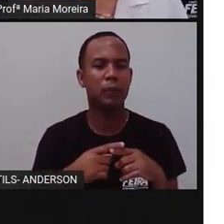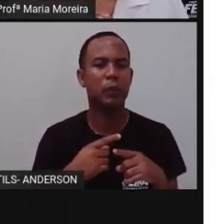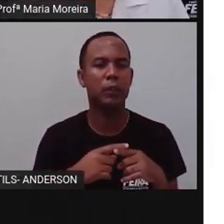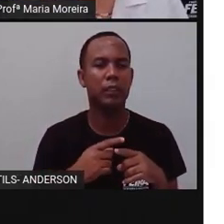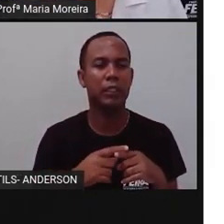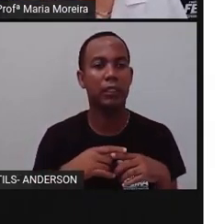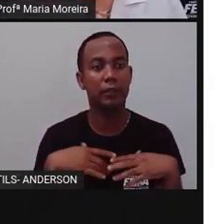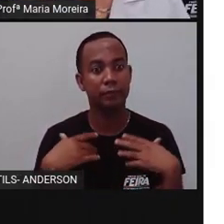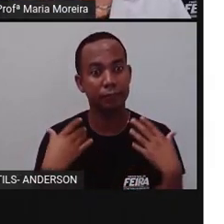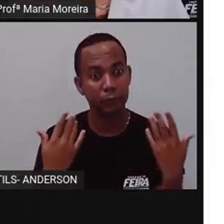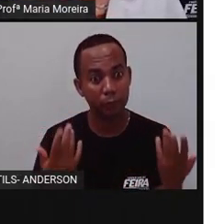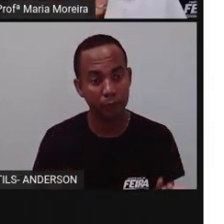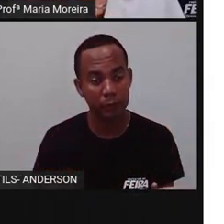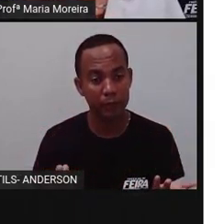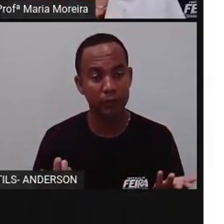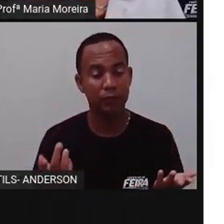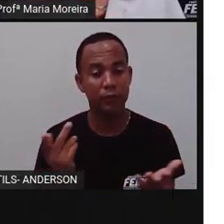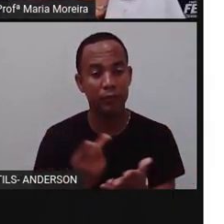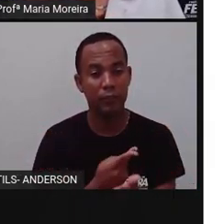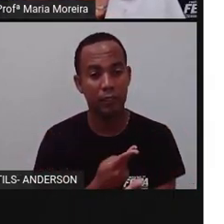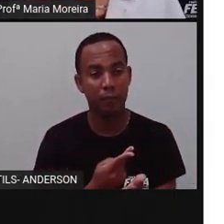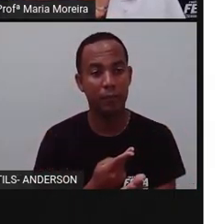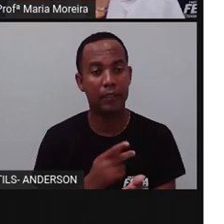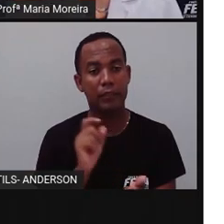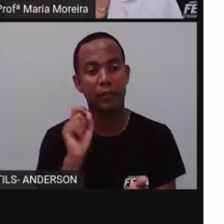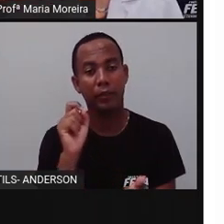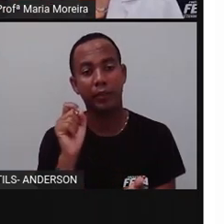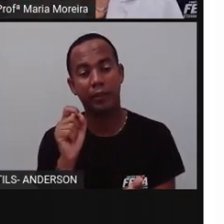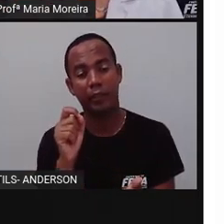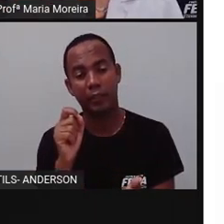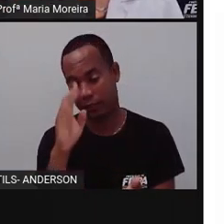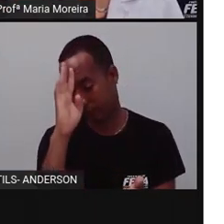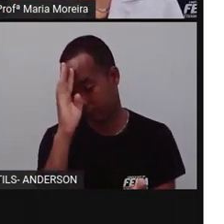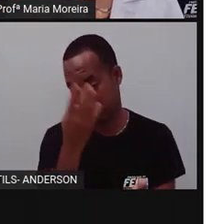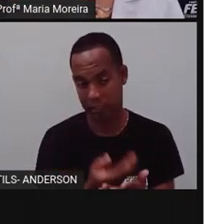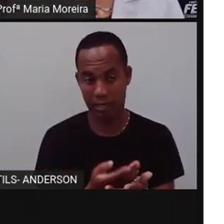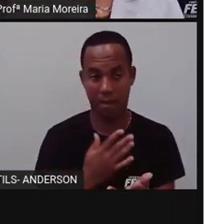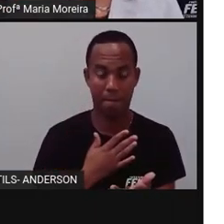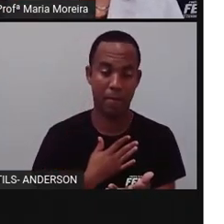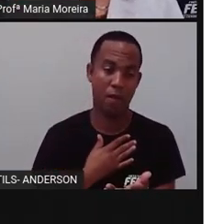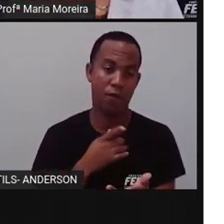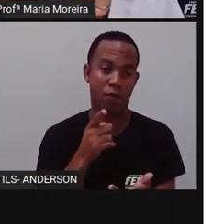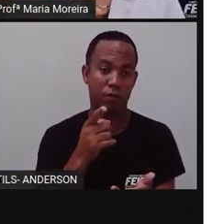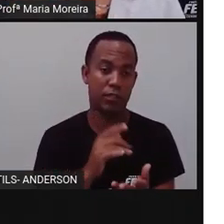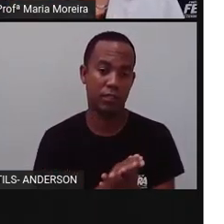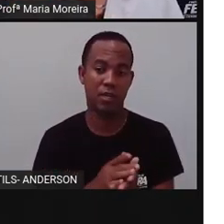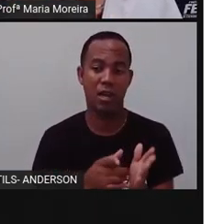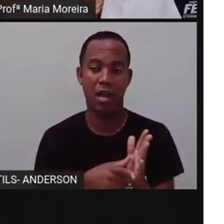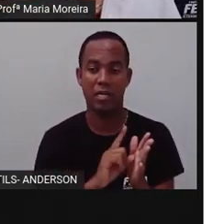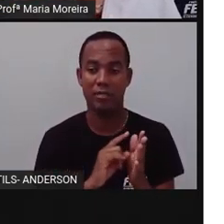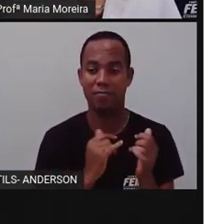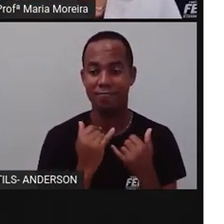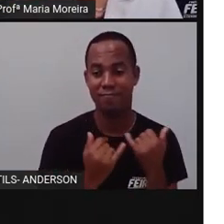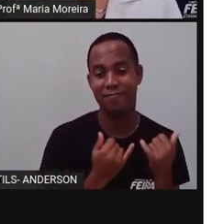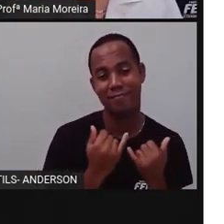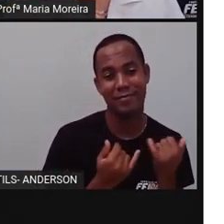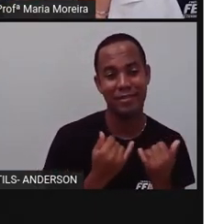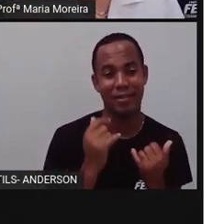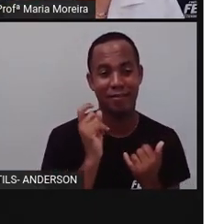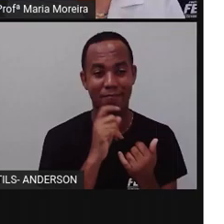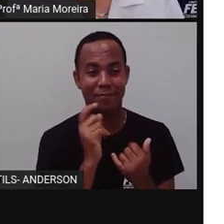uma situação dessa, as pessoas vão acreditar na gente. E no caso de Abdu, ele vivia o quê? Brincando, trapaceando,